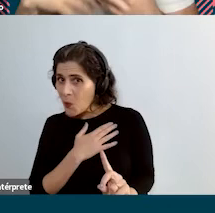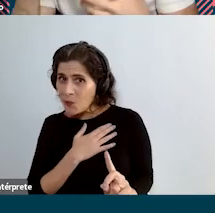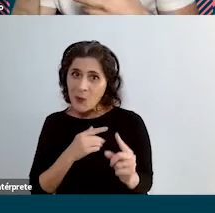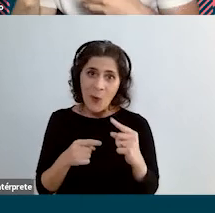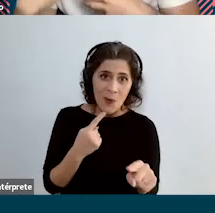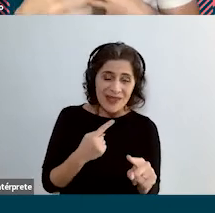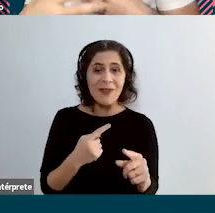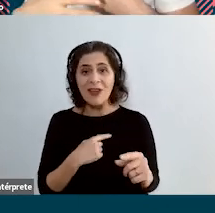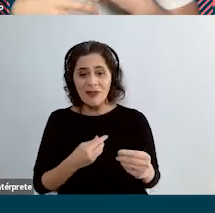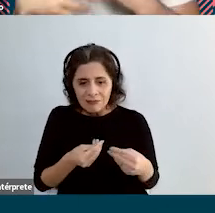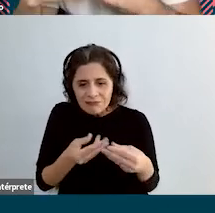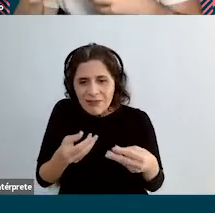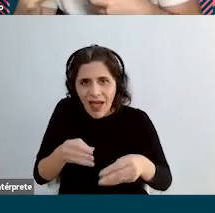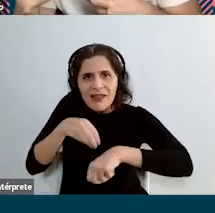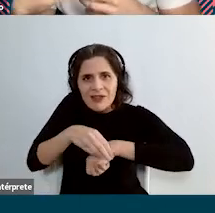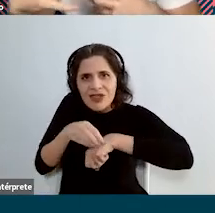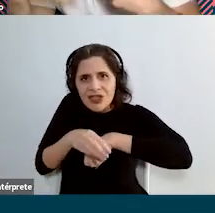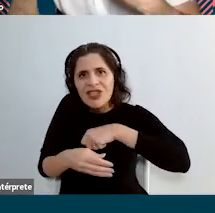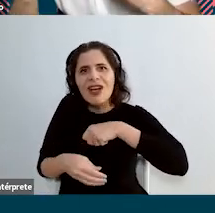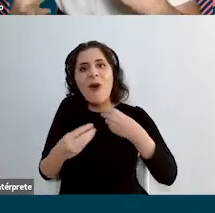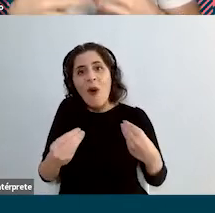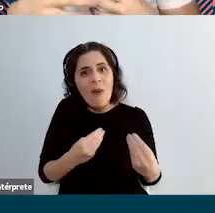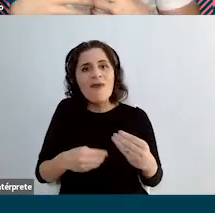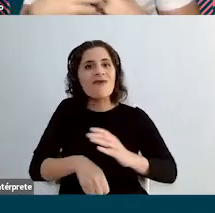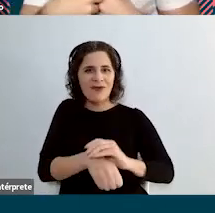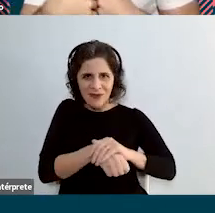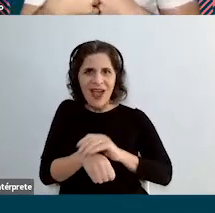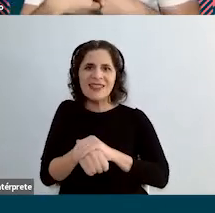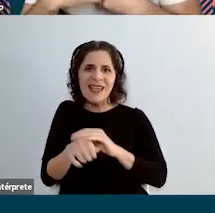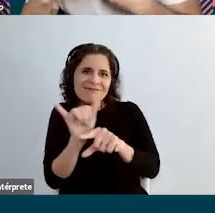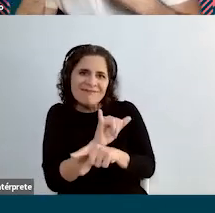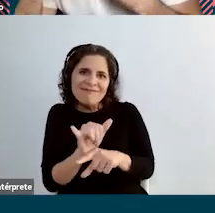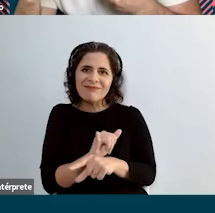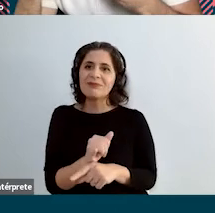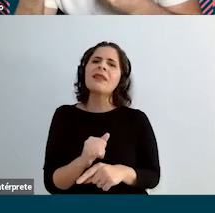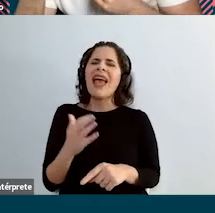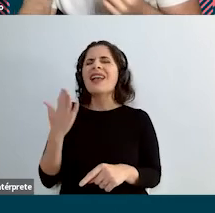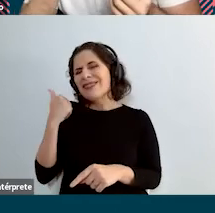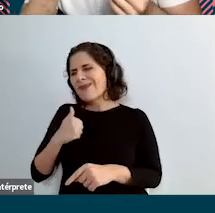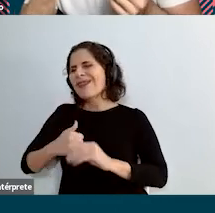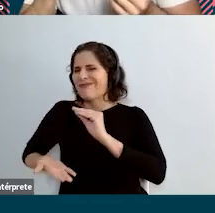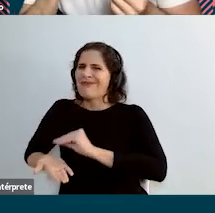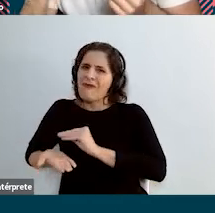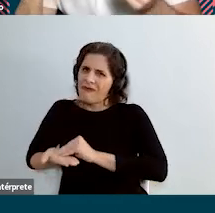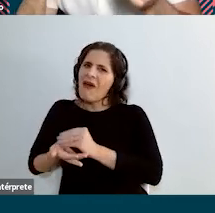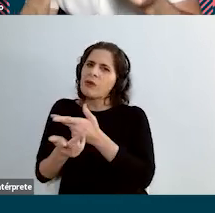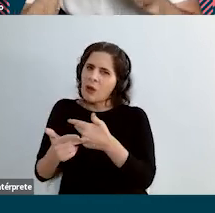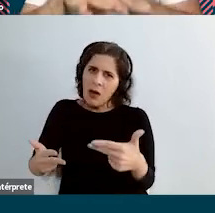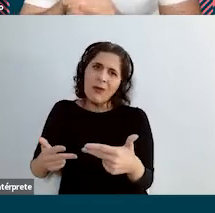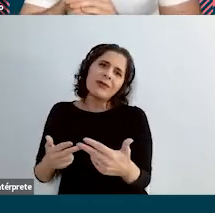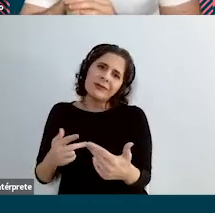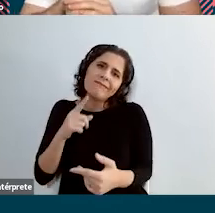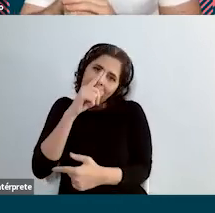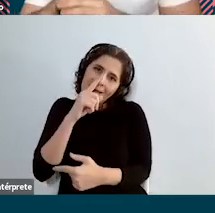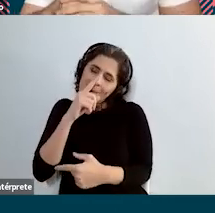trazer essa dinâmica para as pessoas foi interessante. A gente precisava promover mais isso. A gente sabia que estava devendo algumas coisas, comprou o